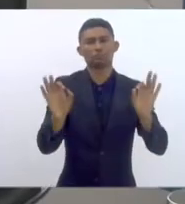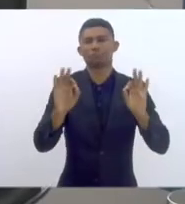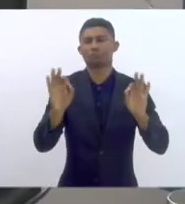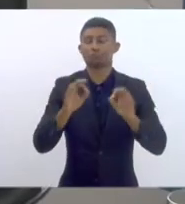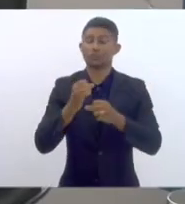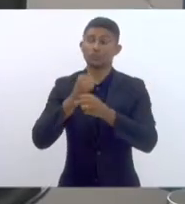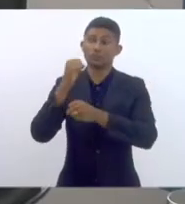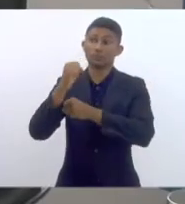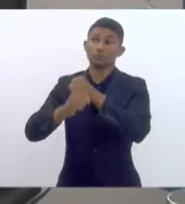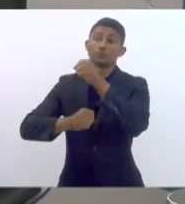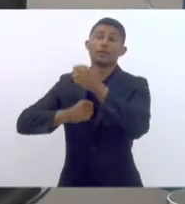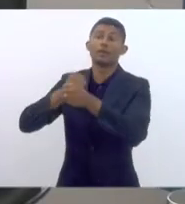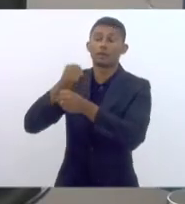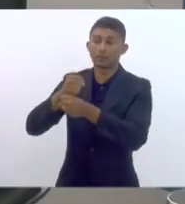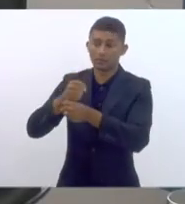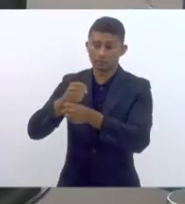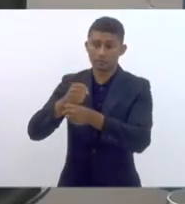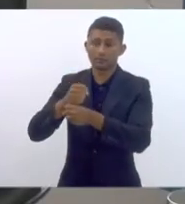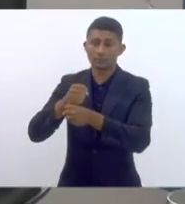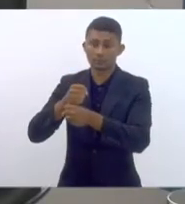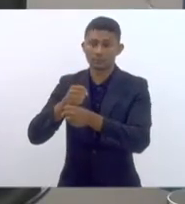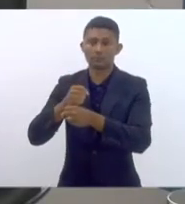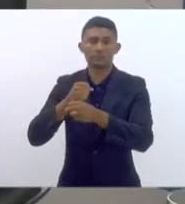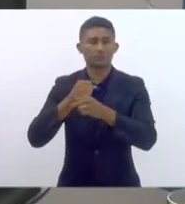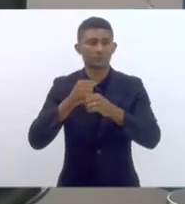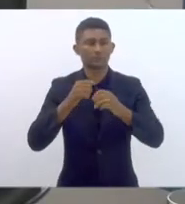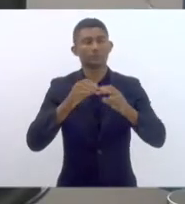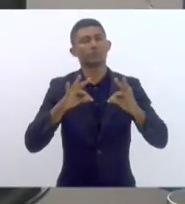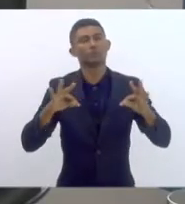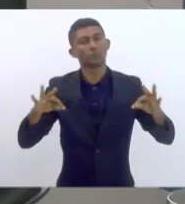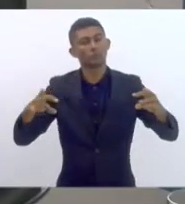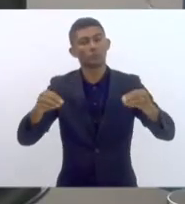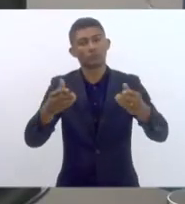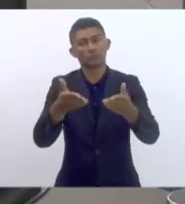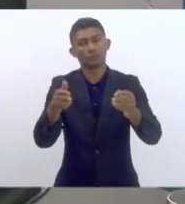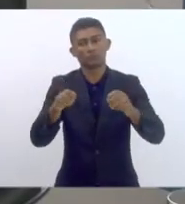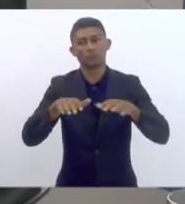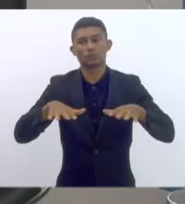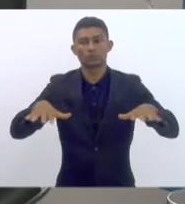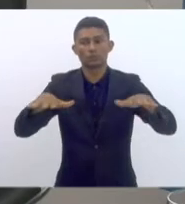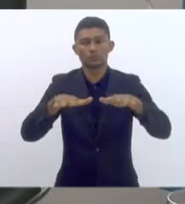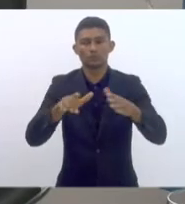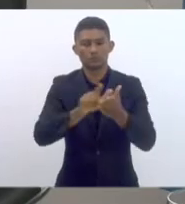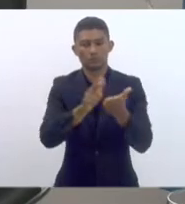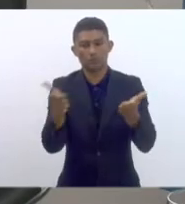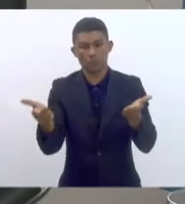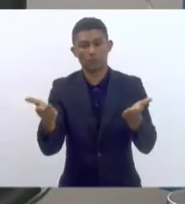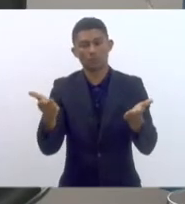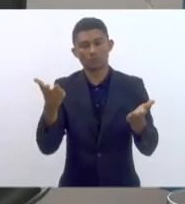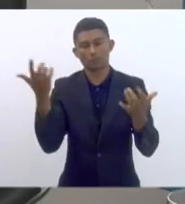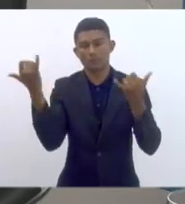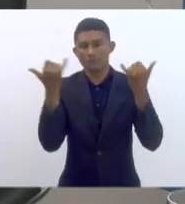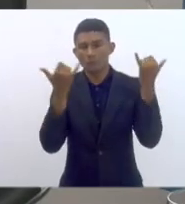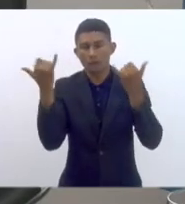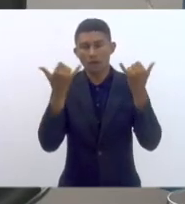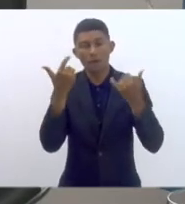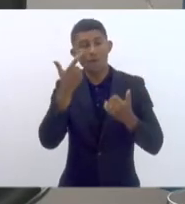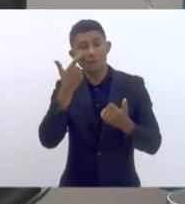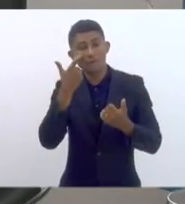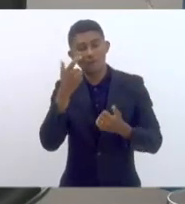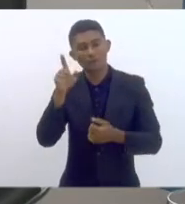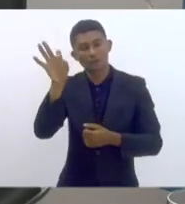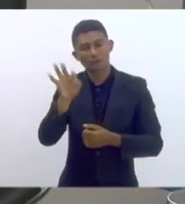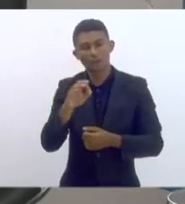ano, todo o mercado tem dito, né, você lendo nos jornais, que a previsão da taxa